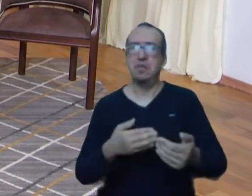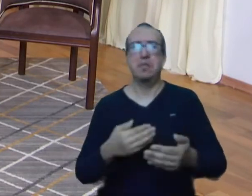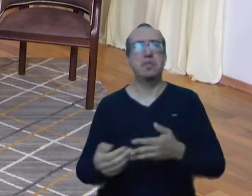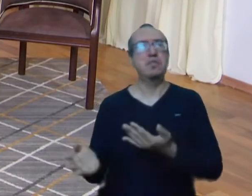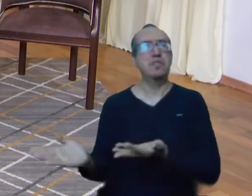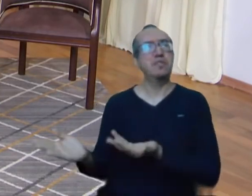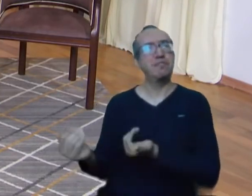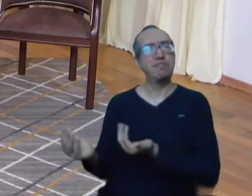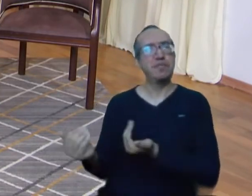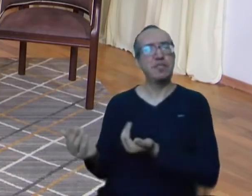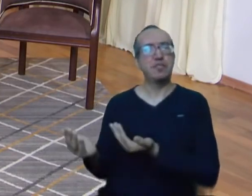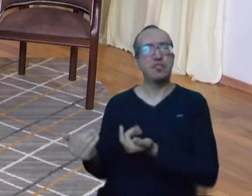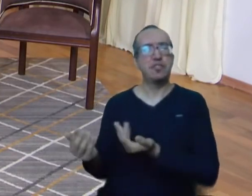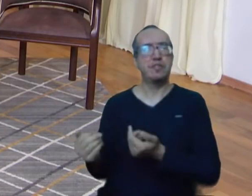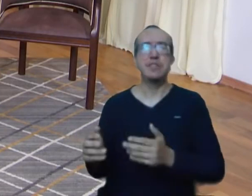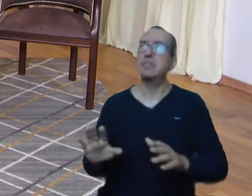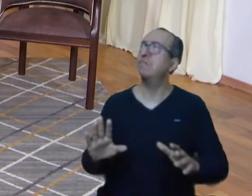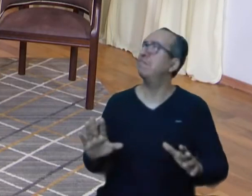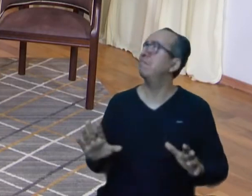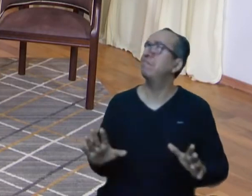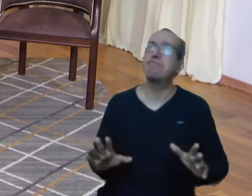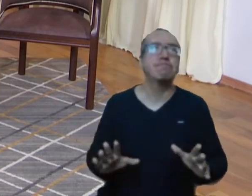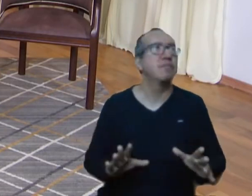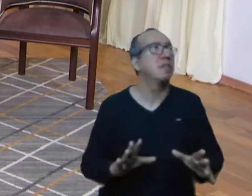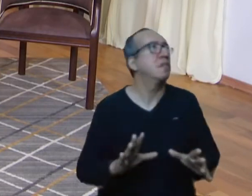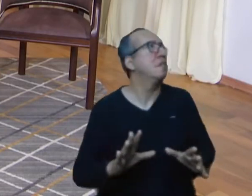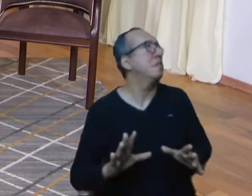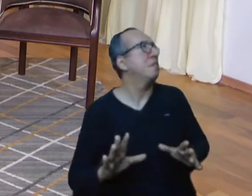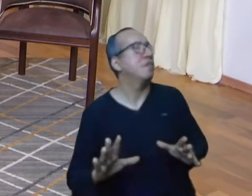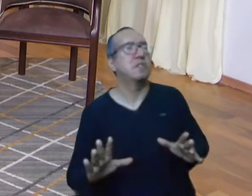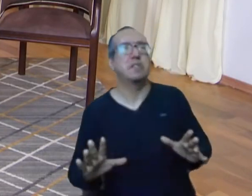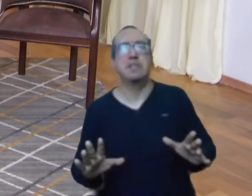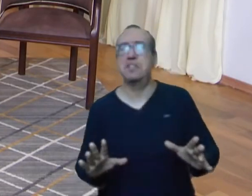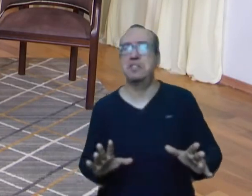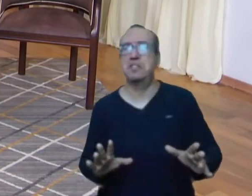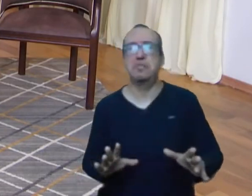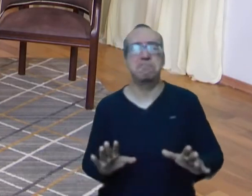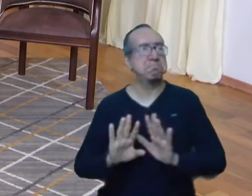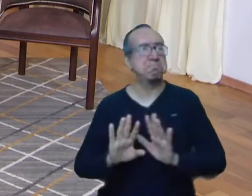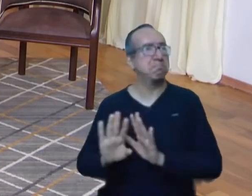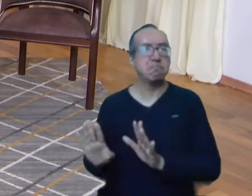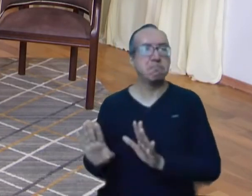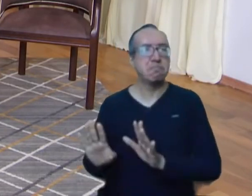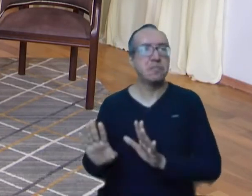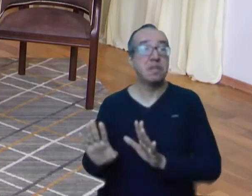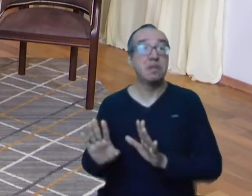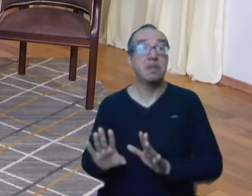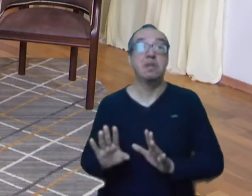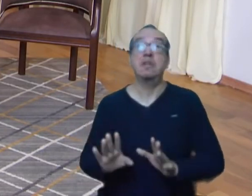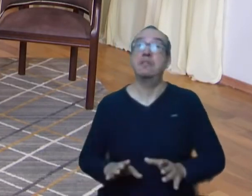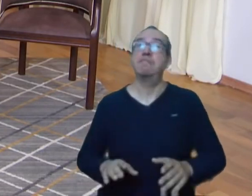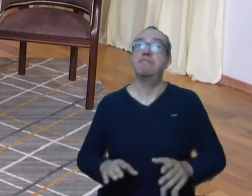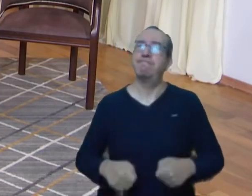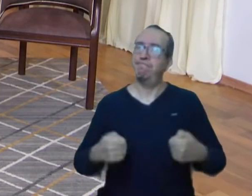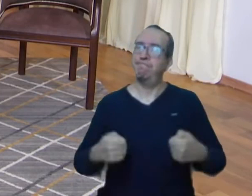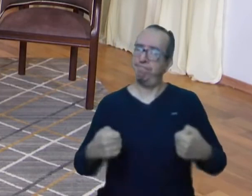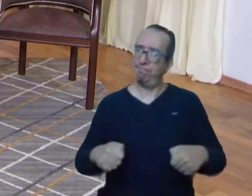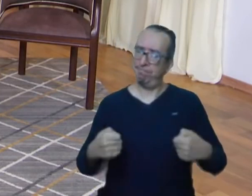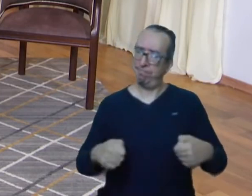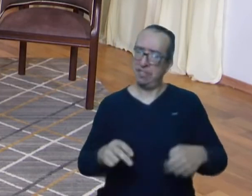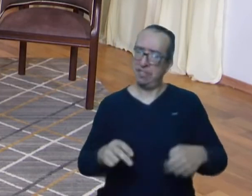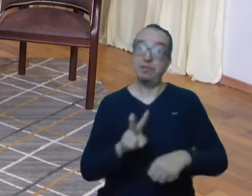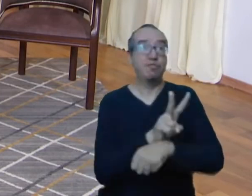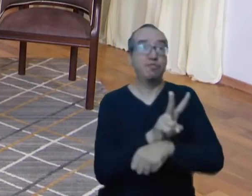na igreja ou ficar na janela. O jovem, ele foi